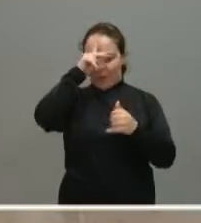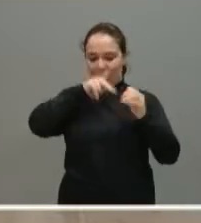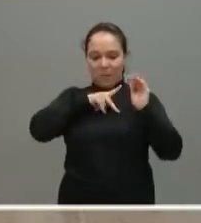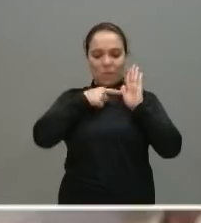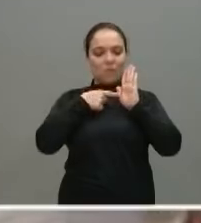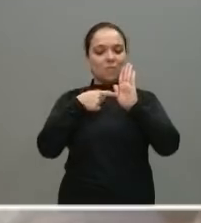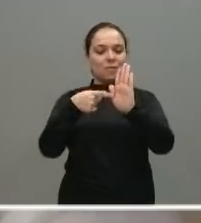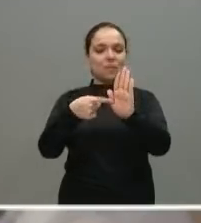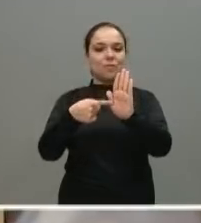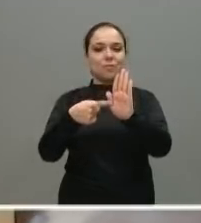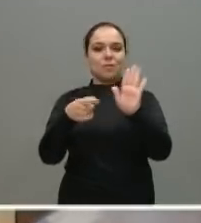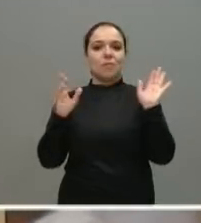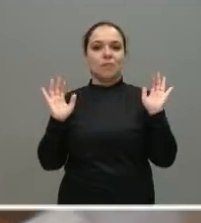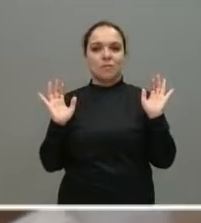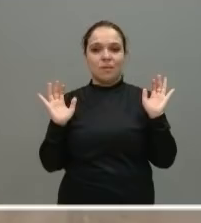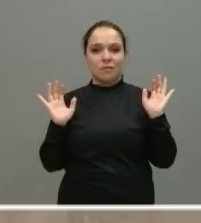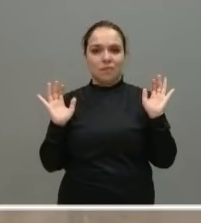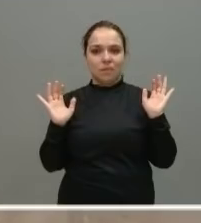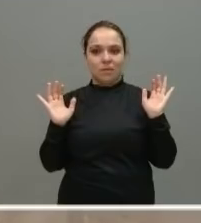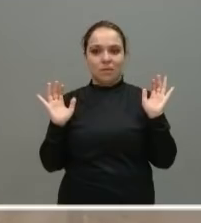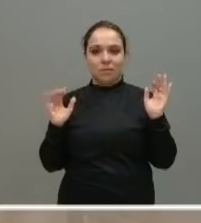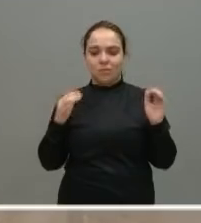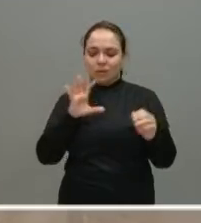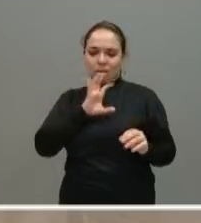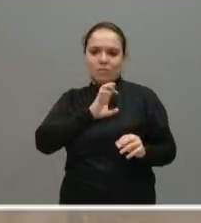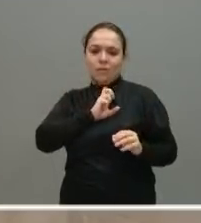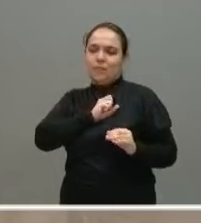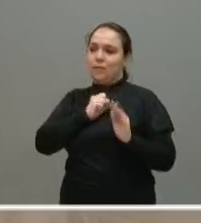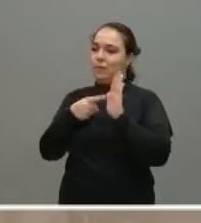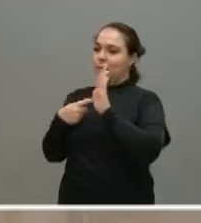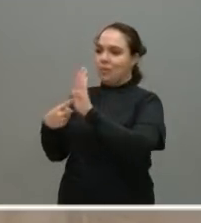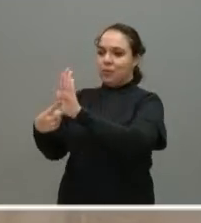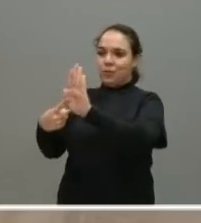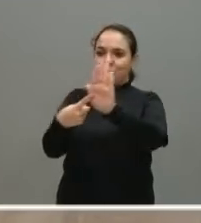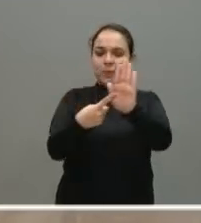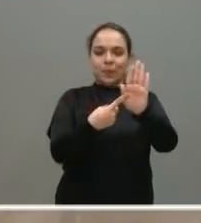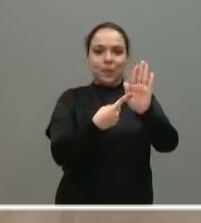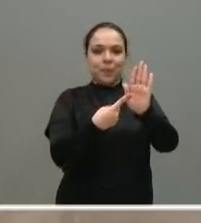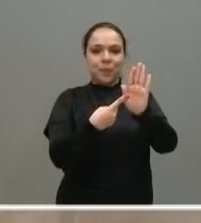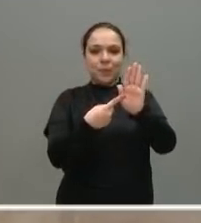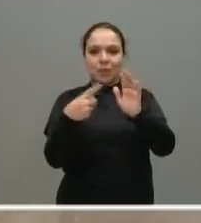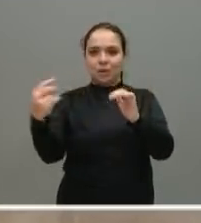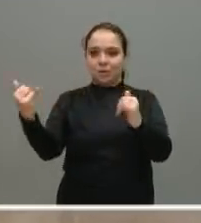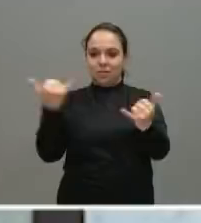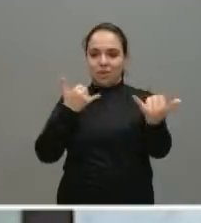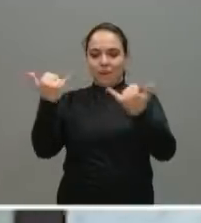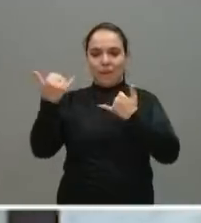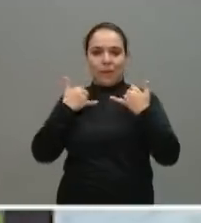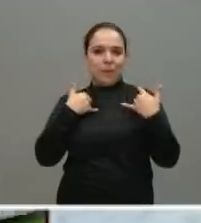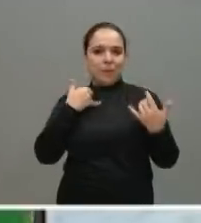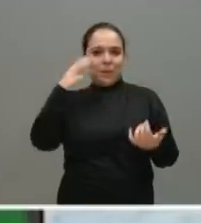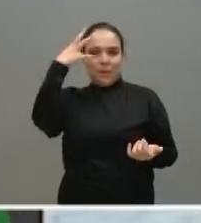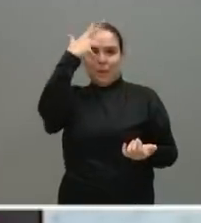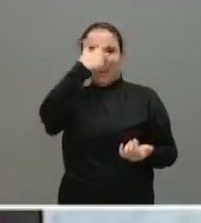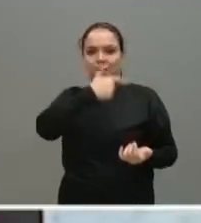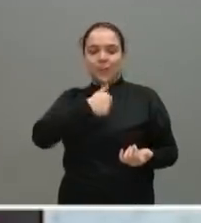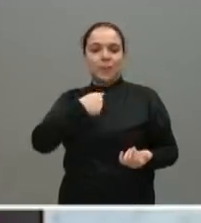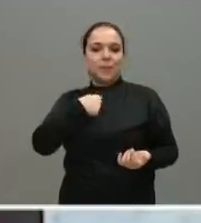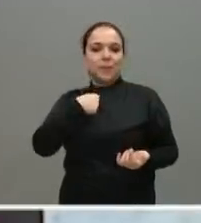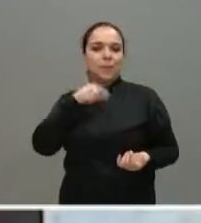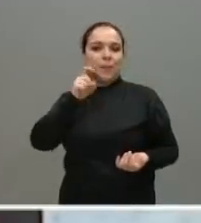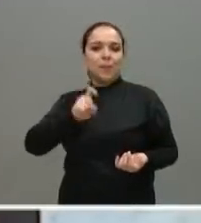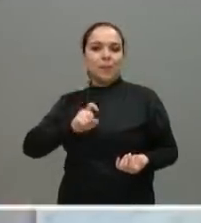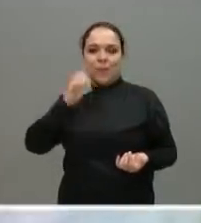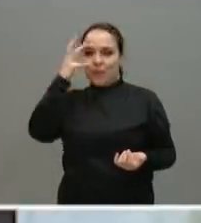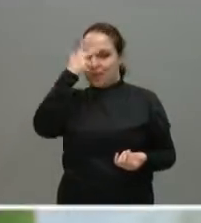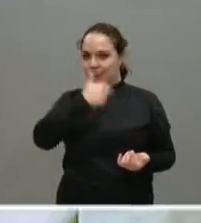auto-incensar, adora ter um espelho da Branca de Neve, para perguntar da madrasta, espelho, espelho meu, tem